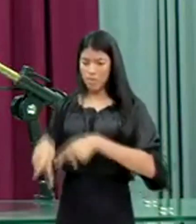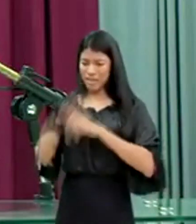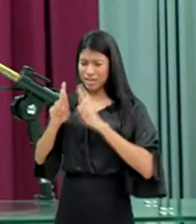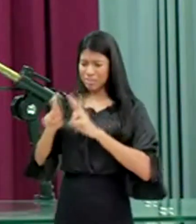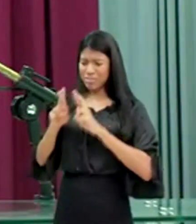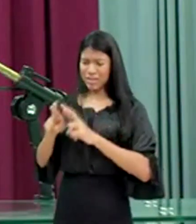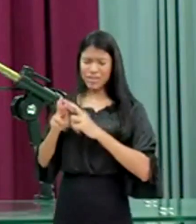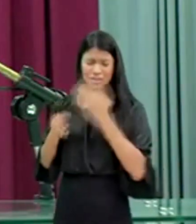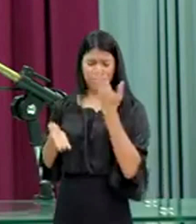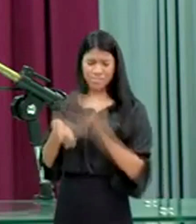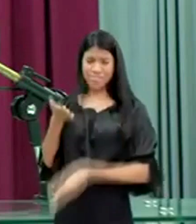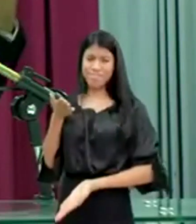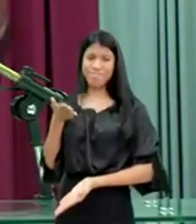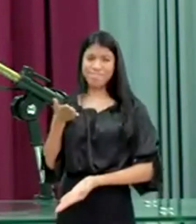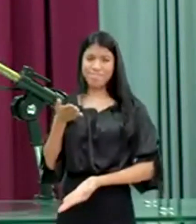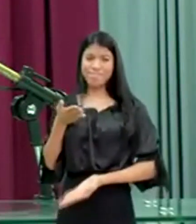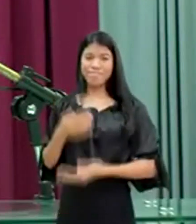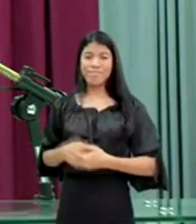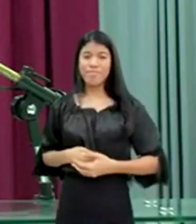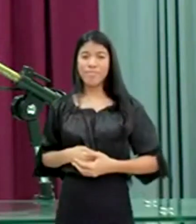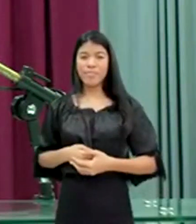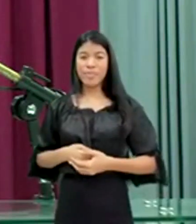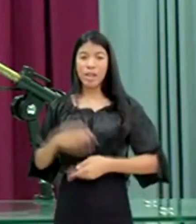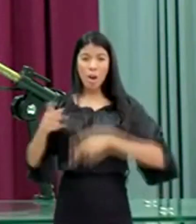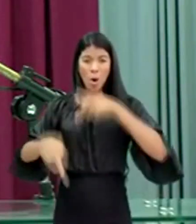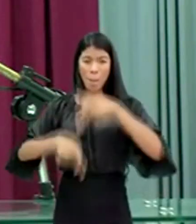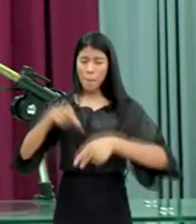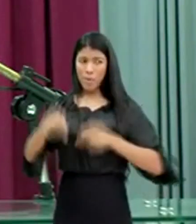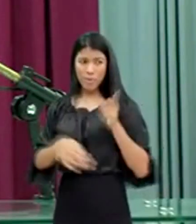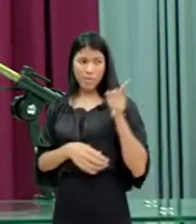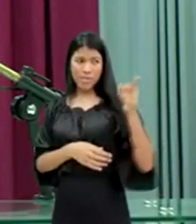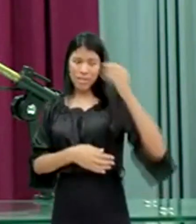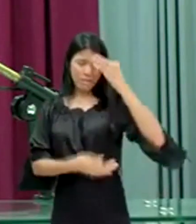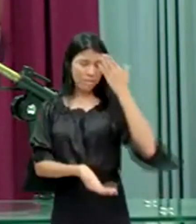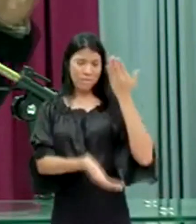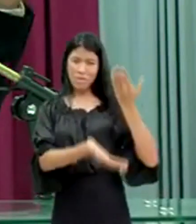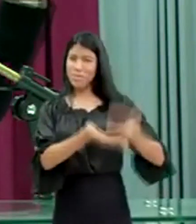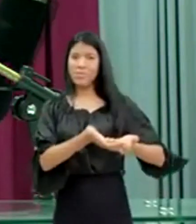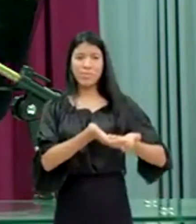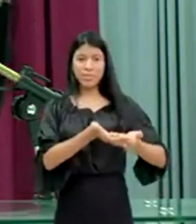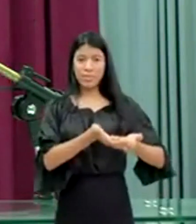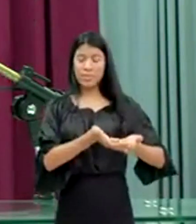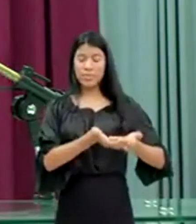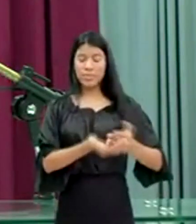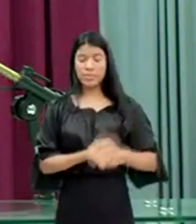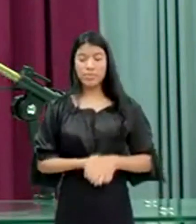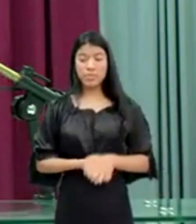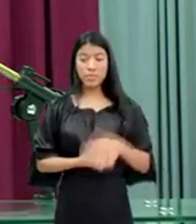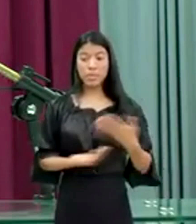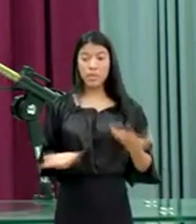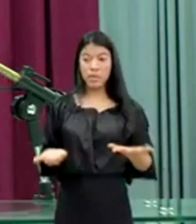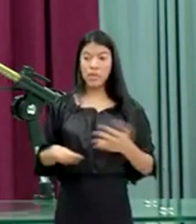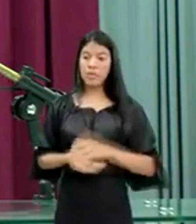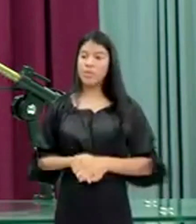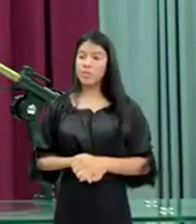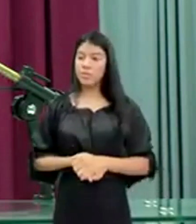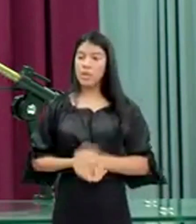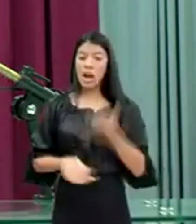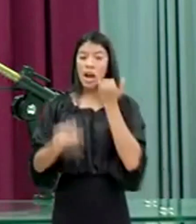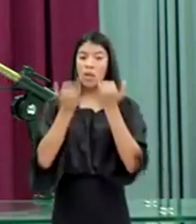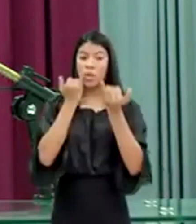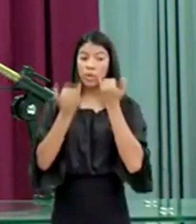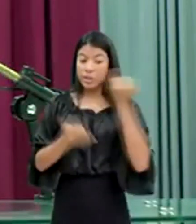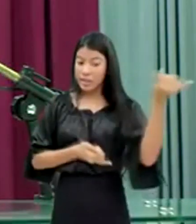Aquele povo não confia mais no seu exército poderoso. Quando tiveram notícia de que nós estamos aqui, Deus